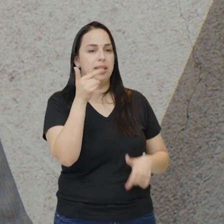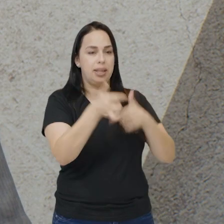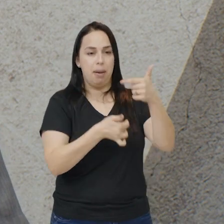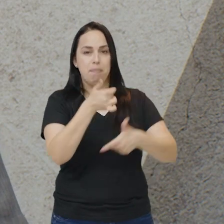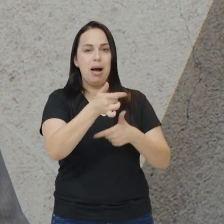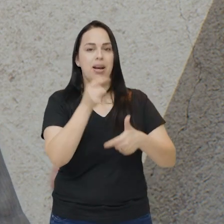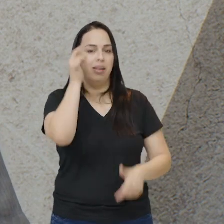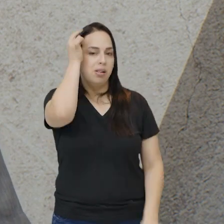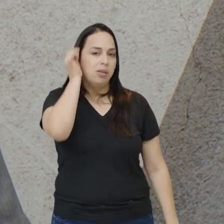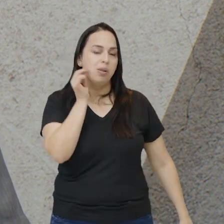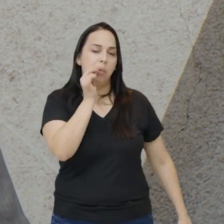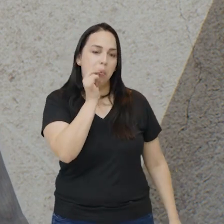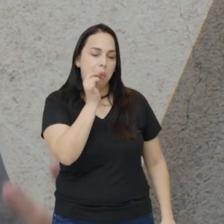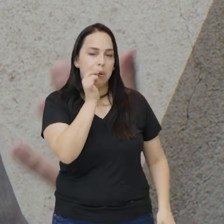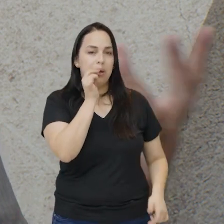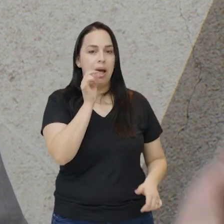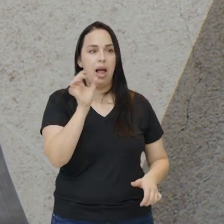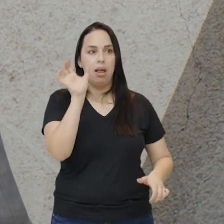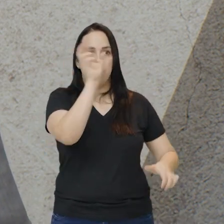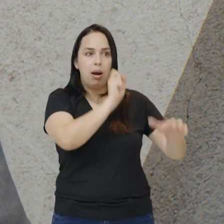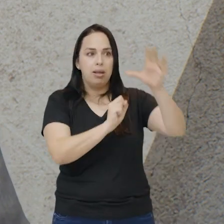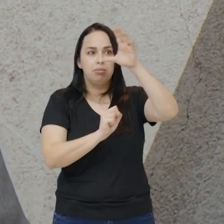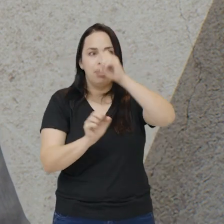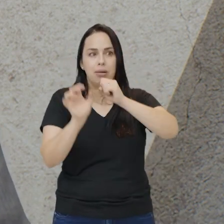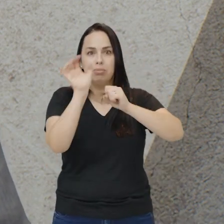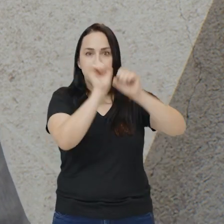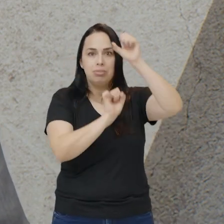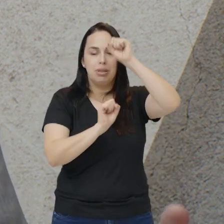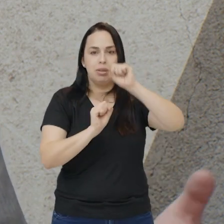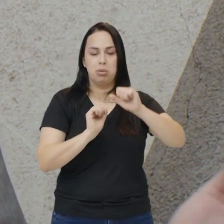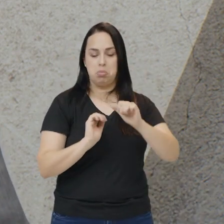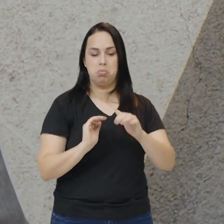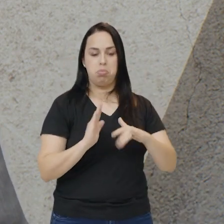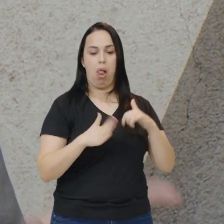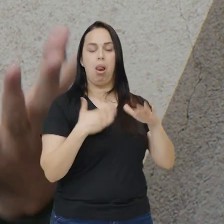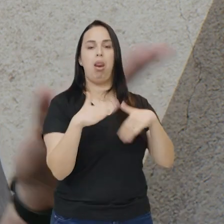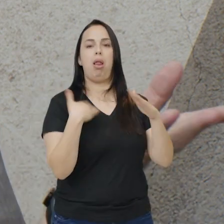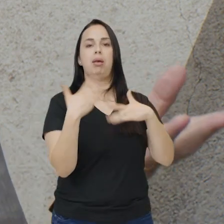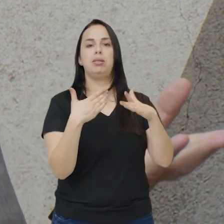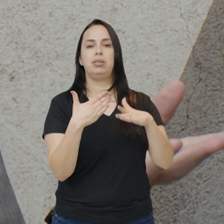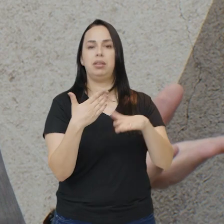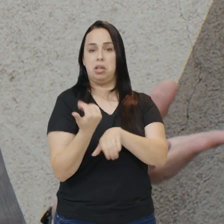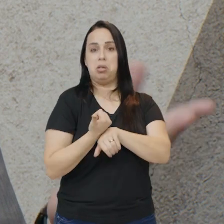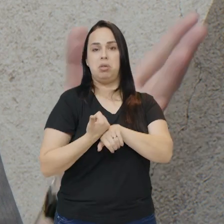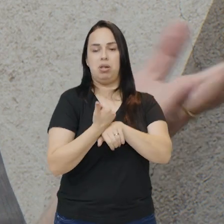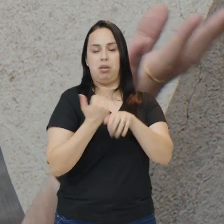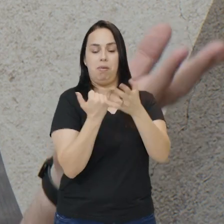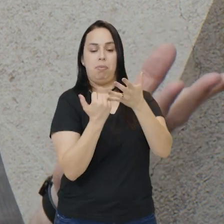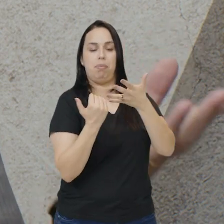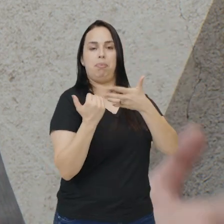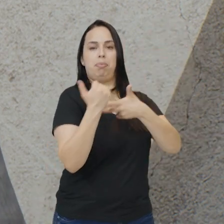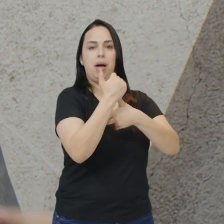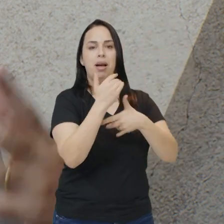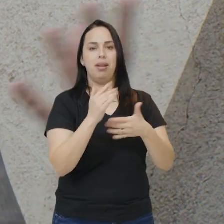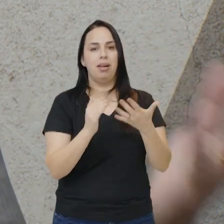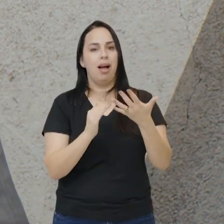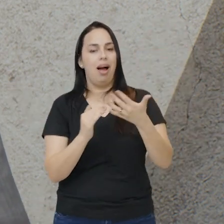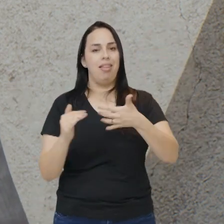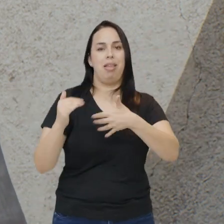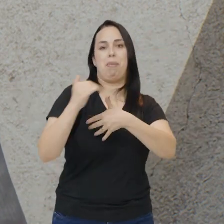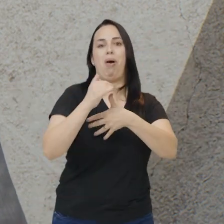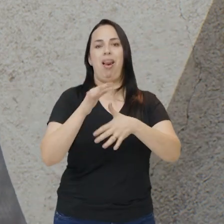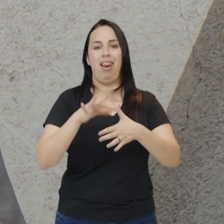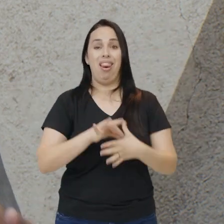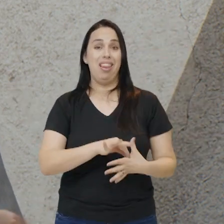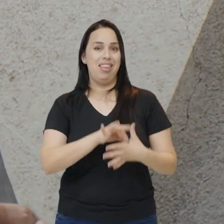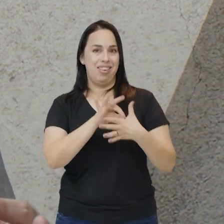center pode evoluir e aprender mais coisas, né, a respeito e evoluir dentro da própria carreira, dentro da própria profissão, assumindo um cargo